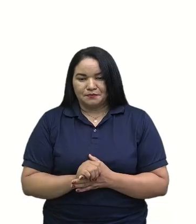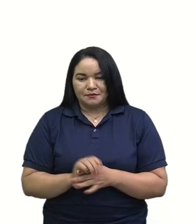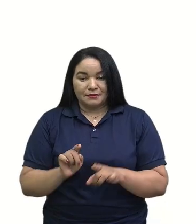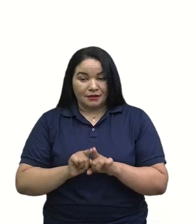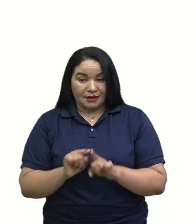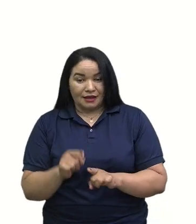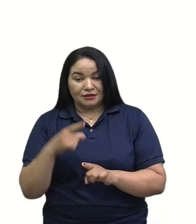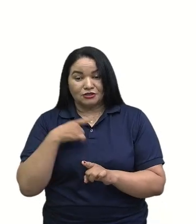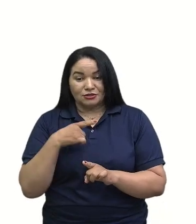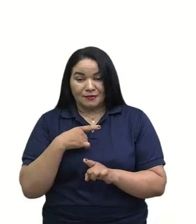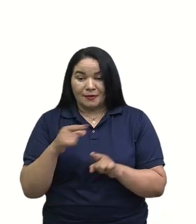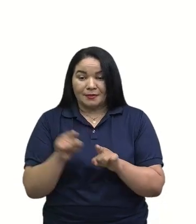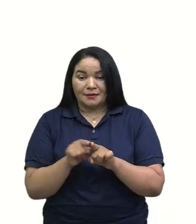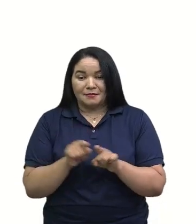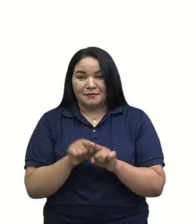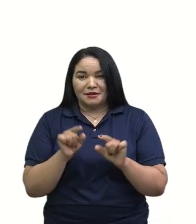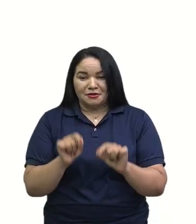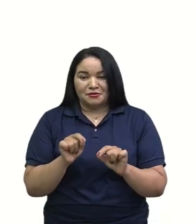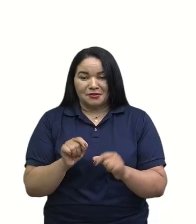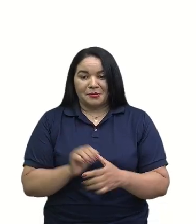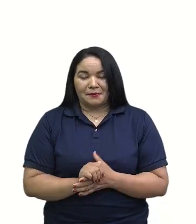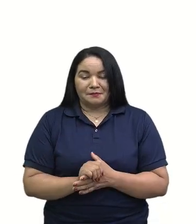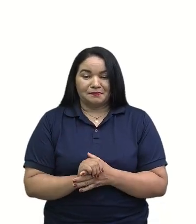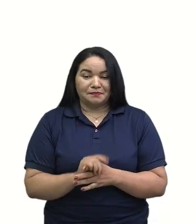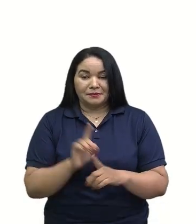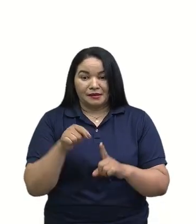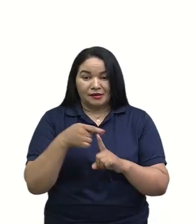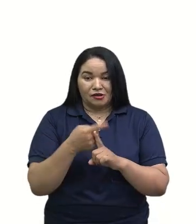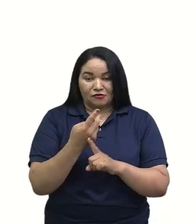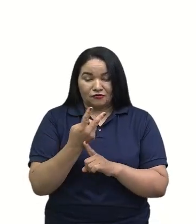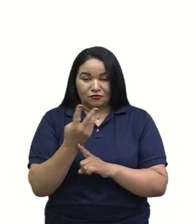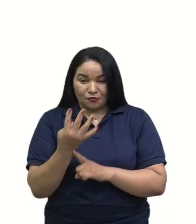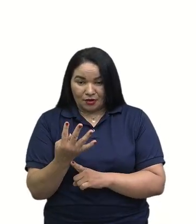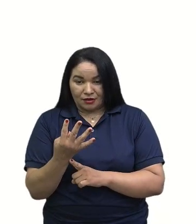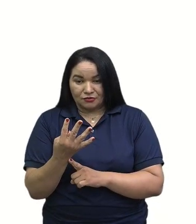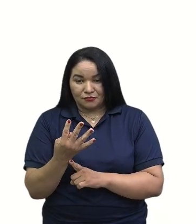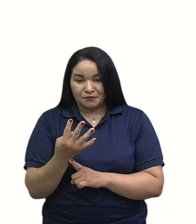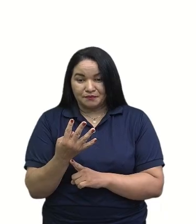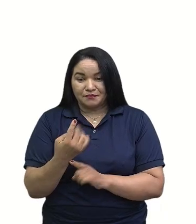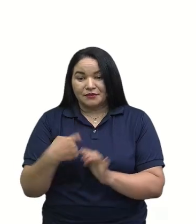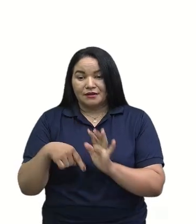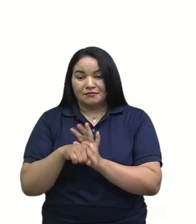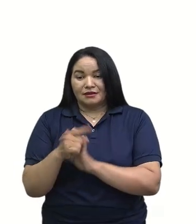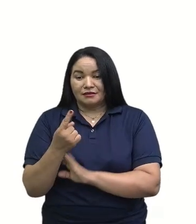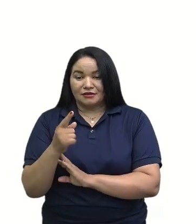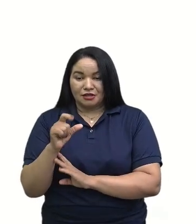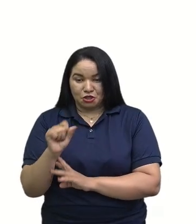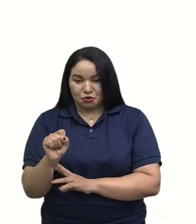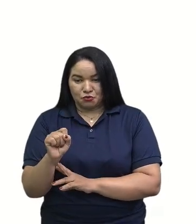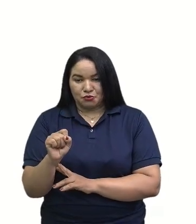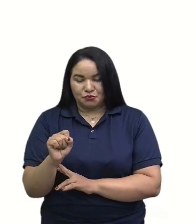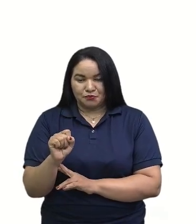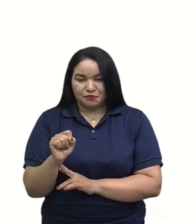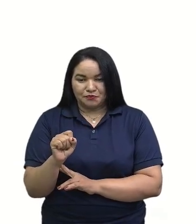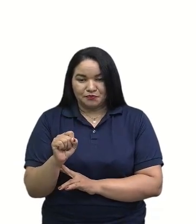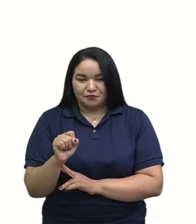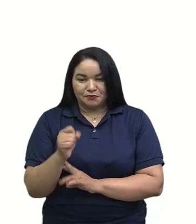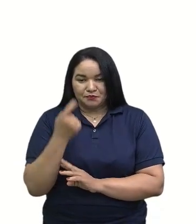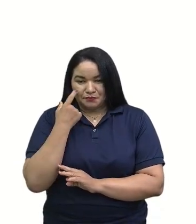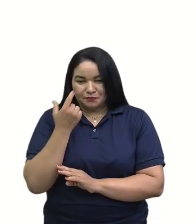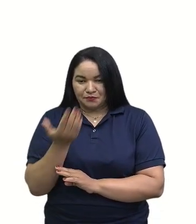temos também, ó, mais 24 menos